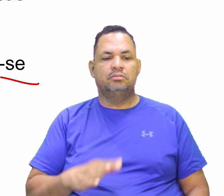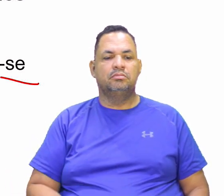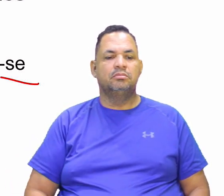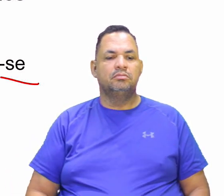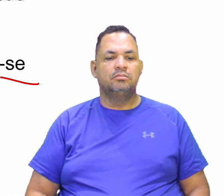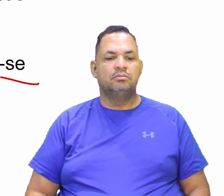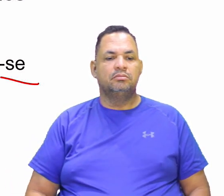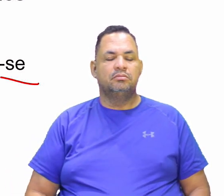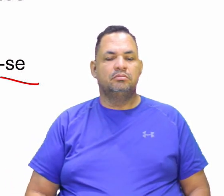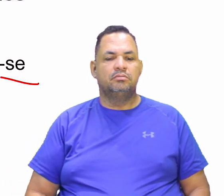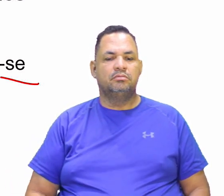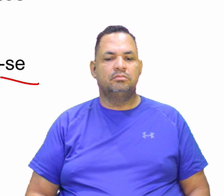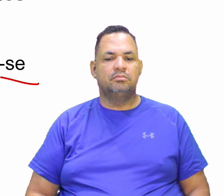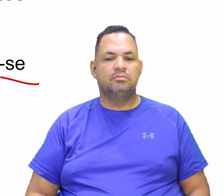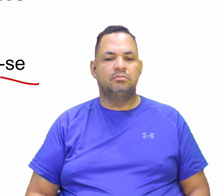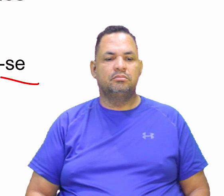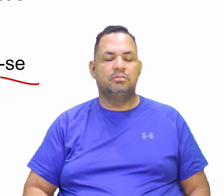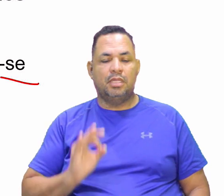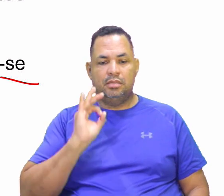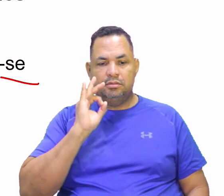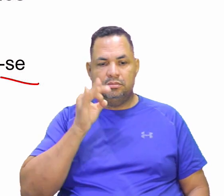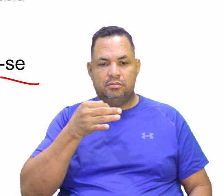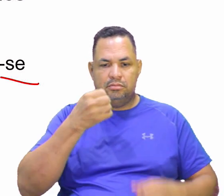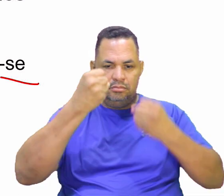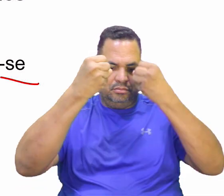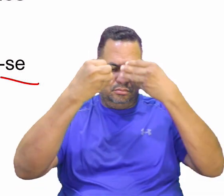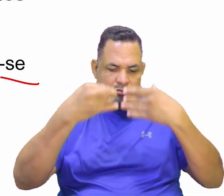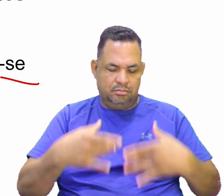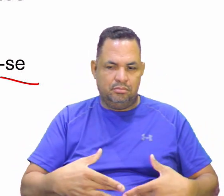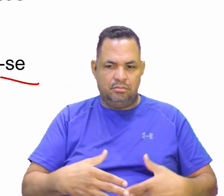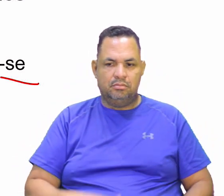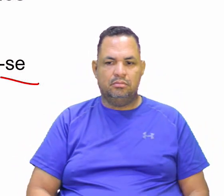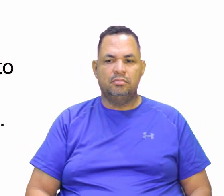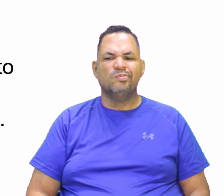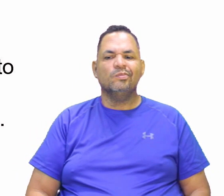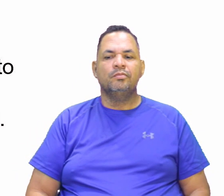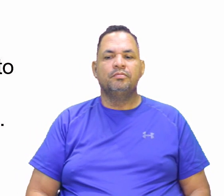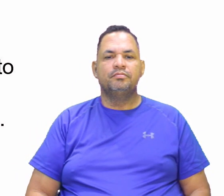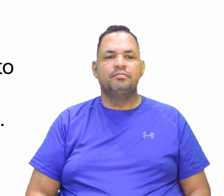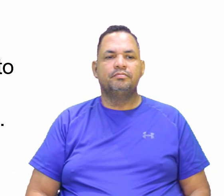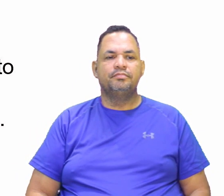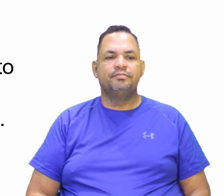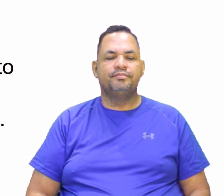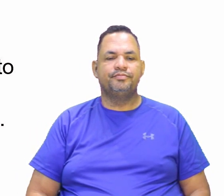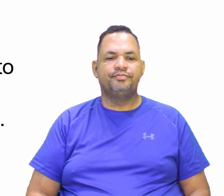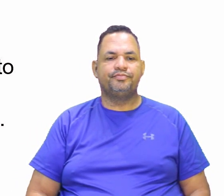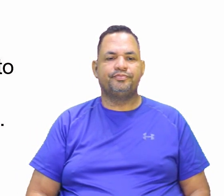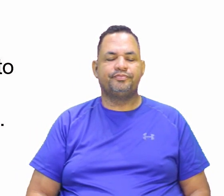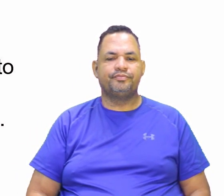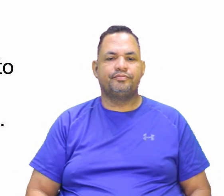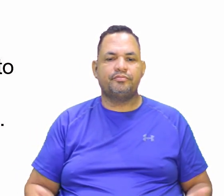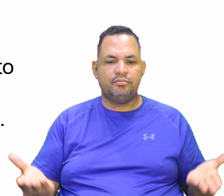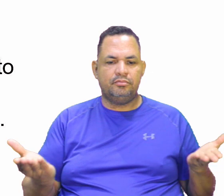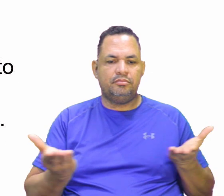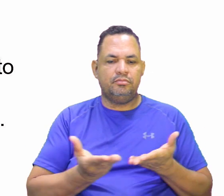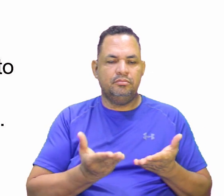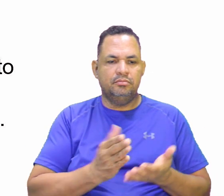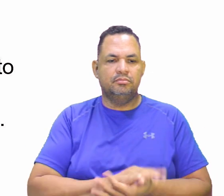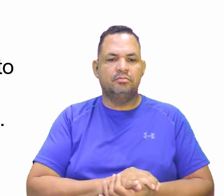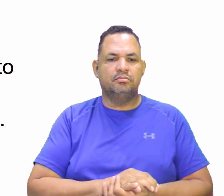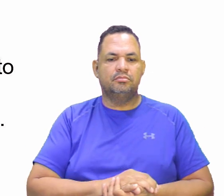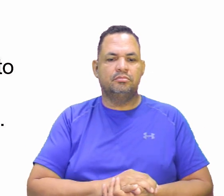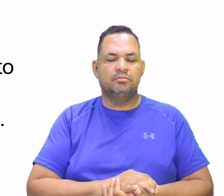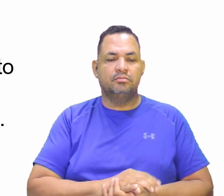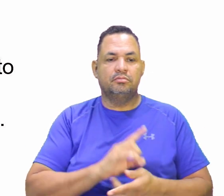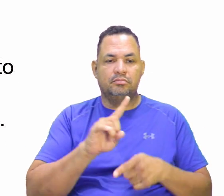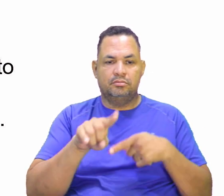daí que é a parte que está correta, justificativa, tá bom? Então, vamos lá agora, passando